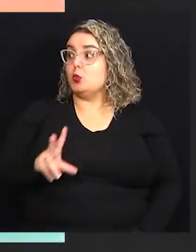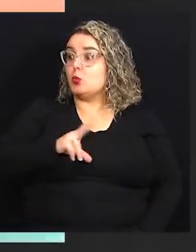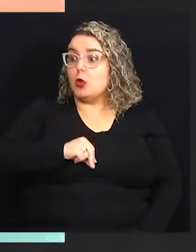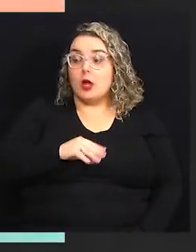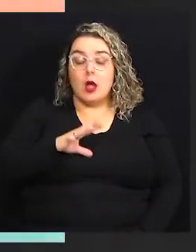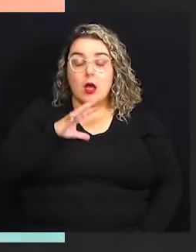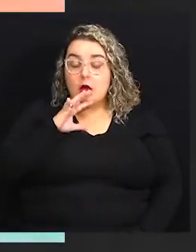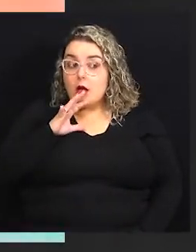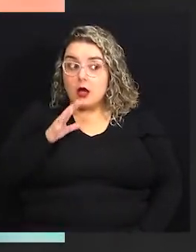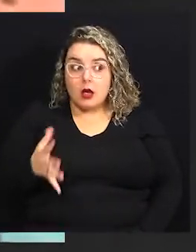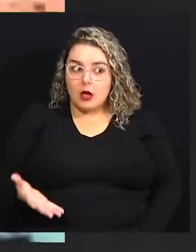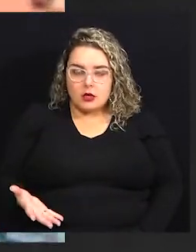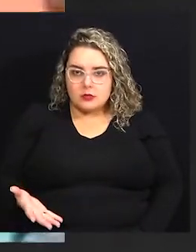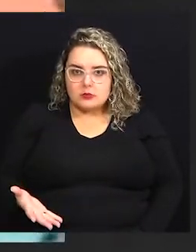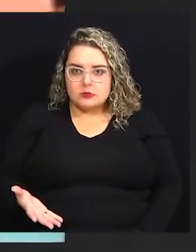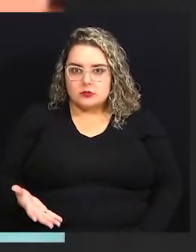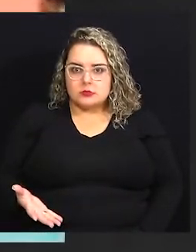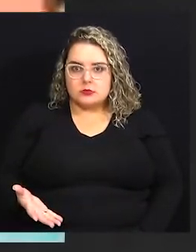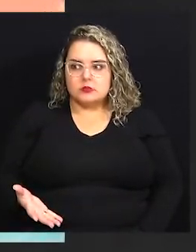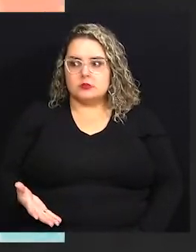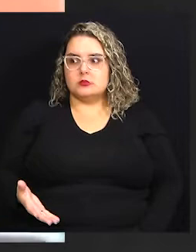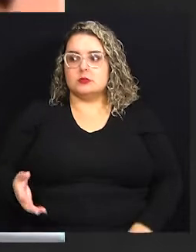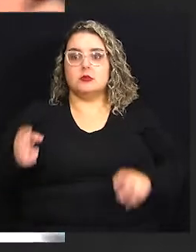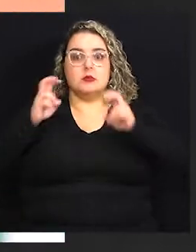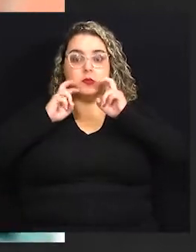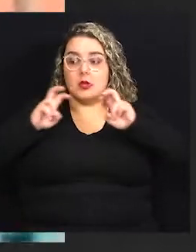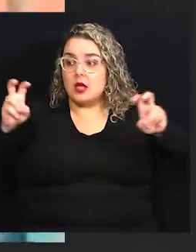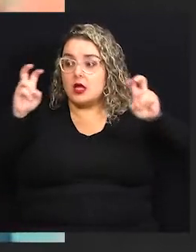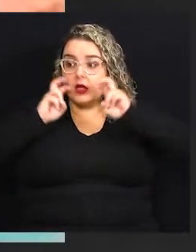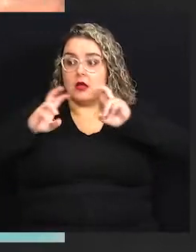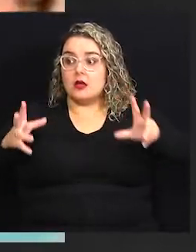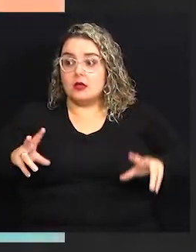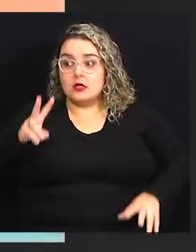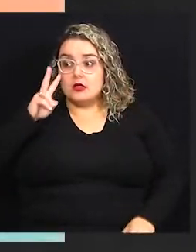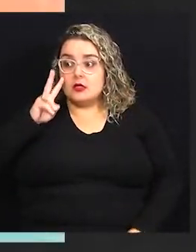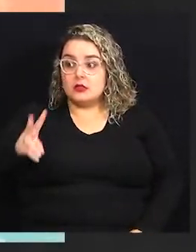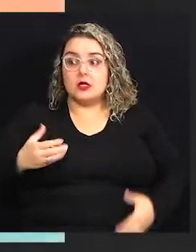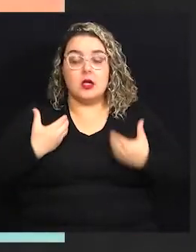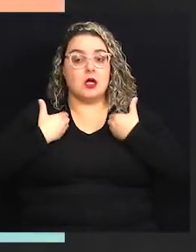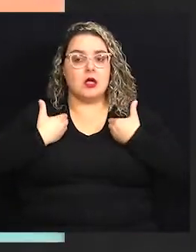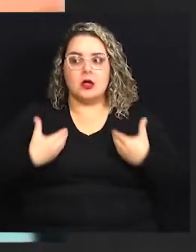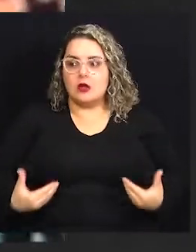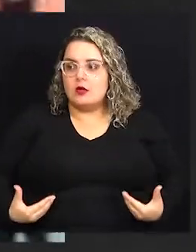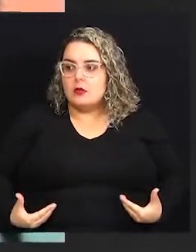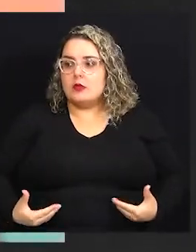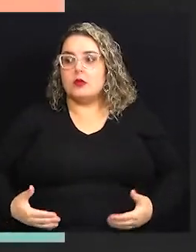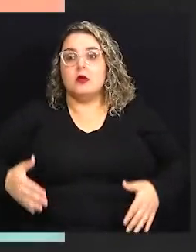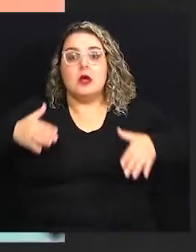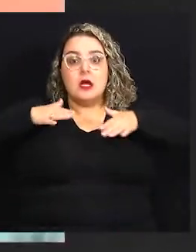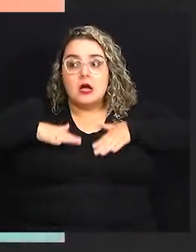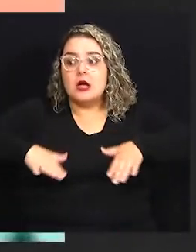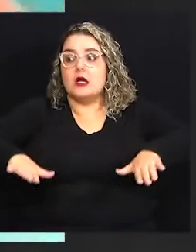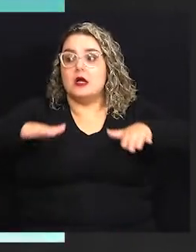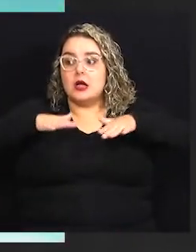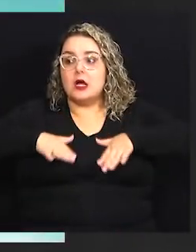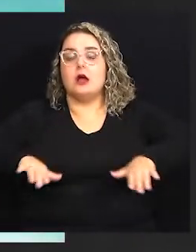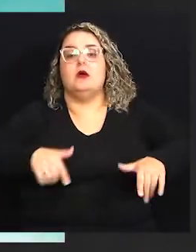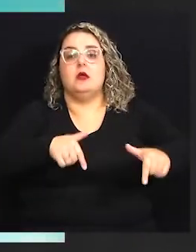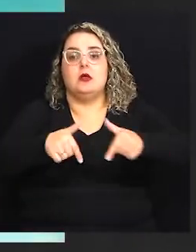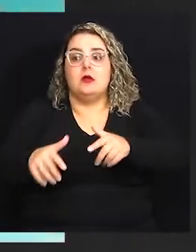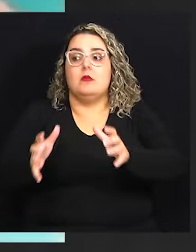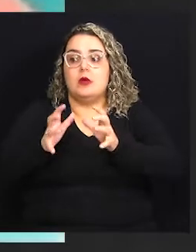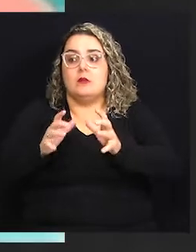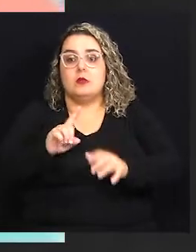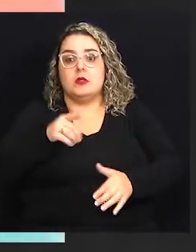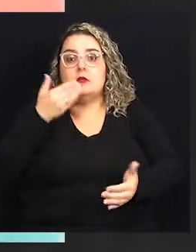absurdo. E assim, aí você começa a gritar calma, porque você já vê que as jogadoras estão cansadas. Você começa a pedir calma, trabalha a bola, para você não